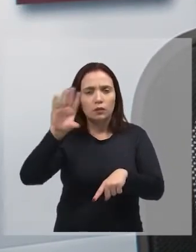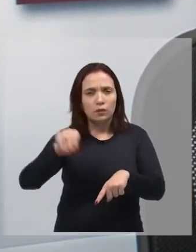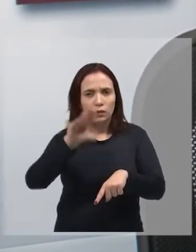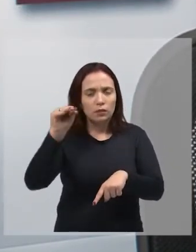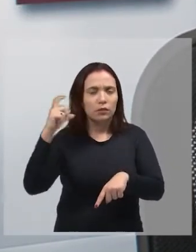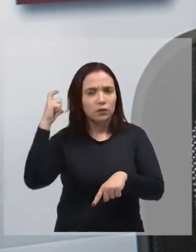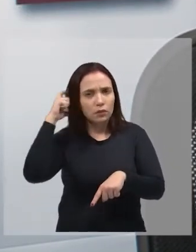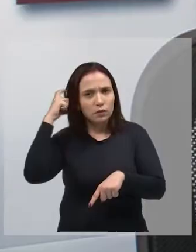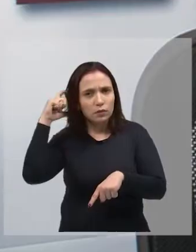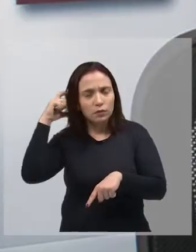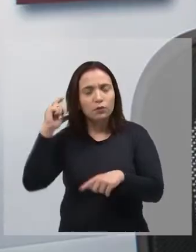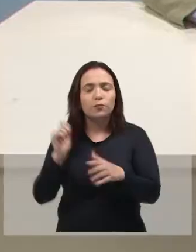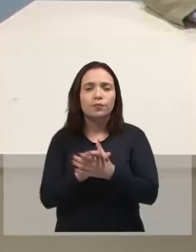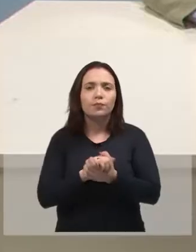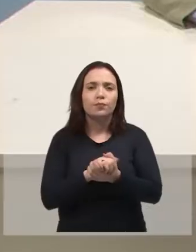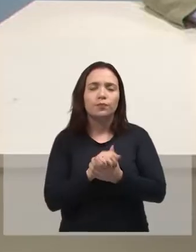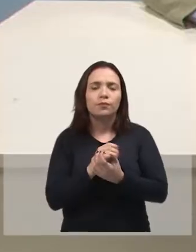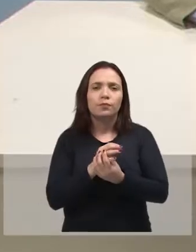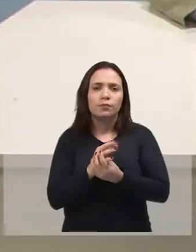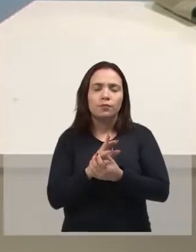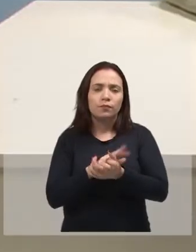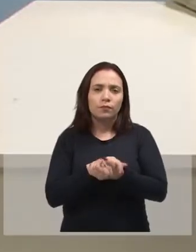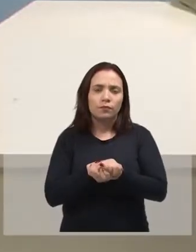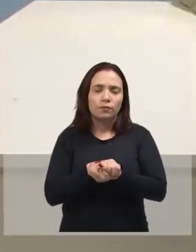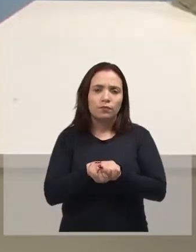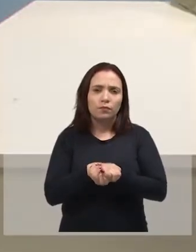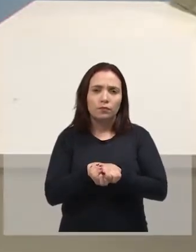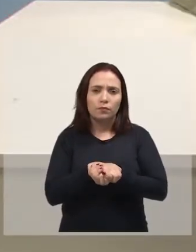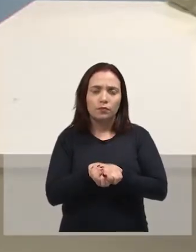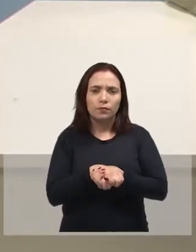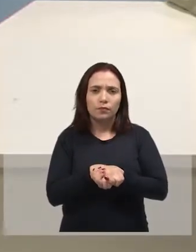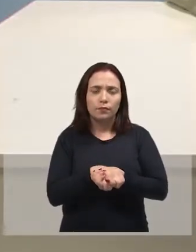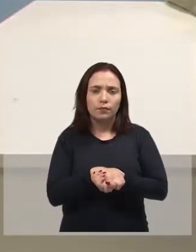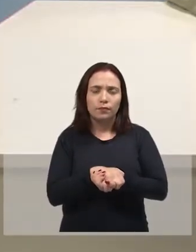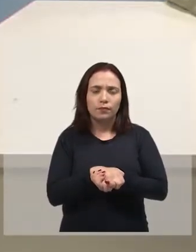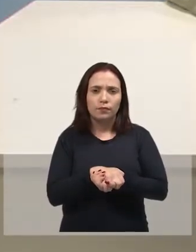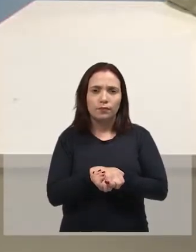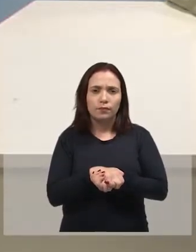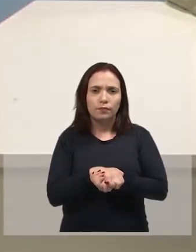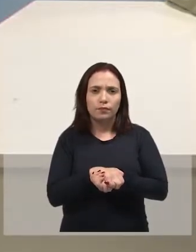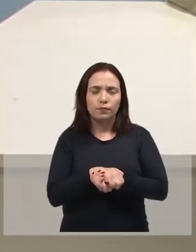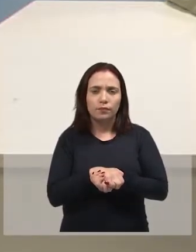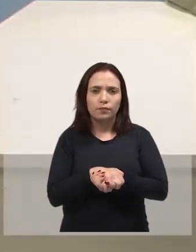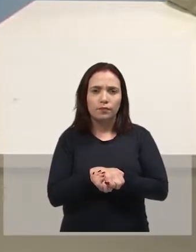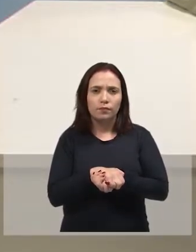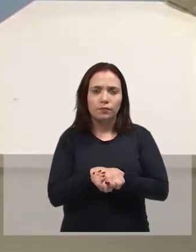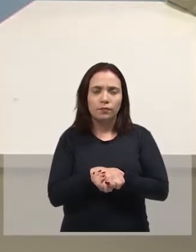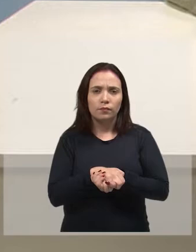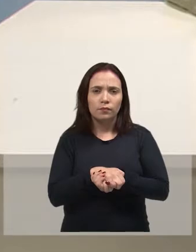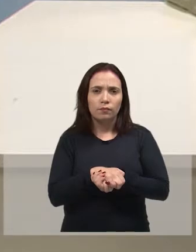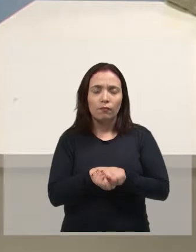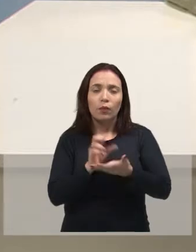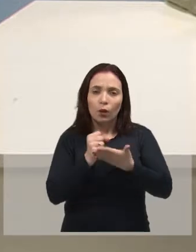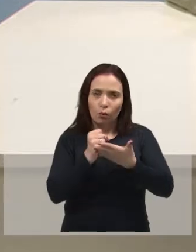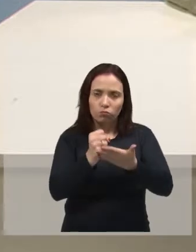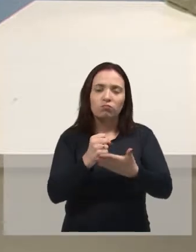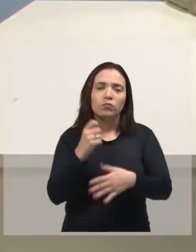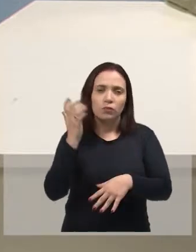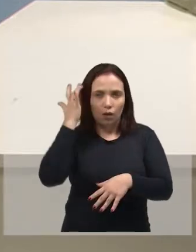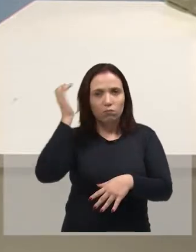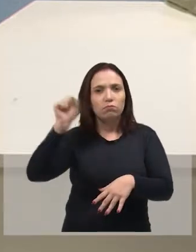e Cid Gomes. Eu acho que é uma maneira de ajudar, sim, de ajudar a